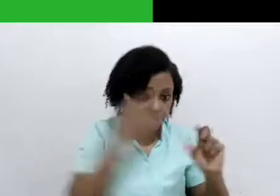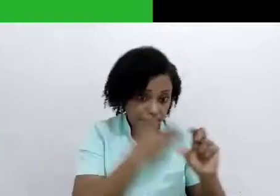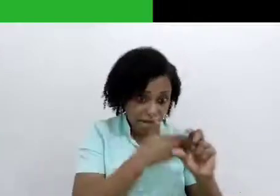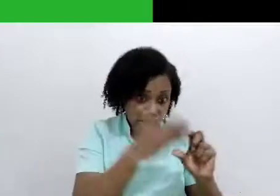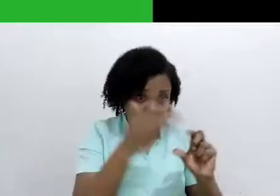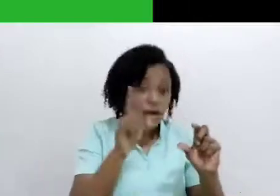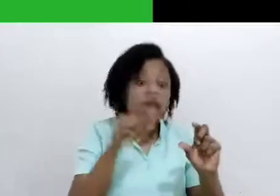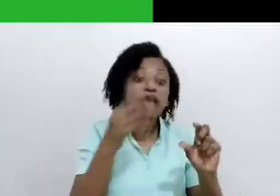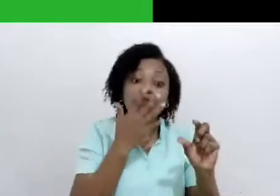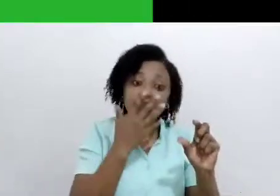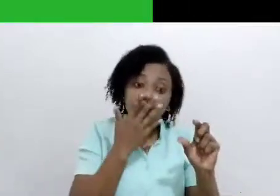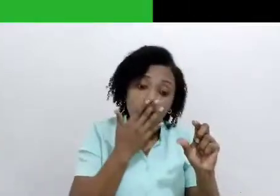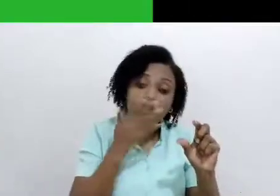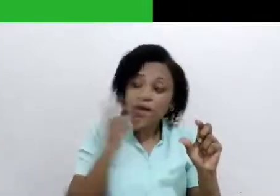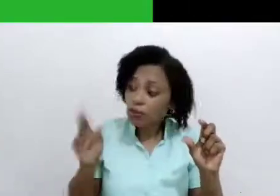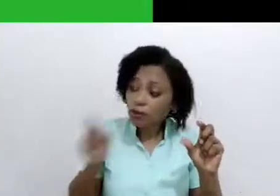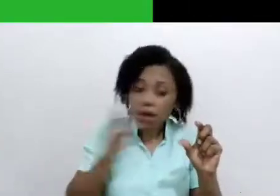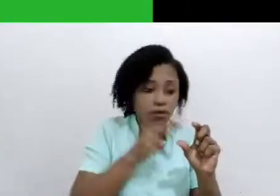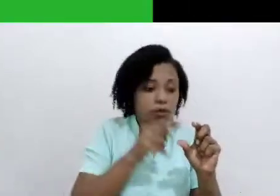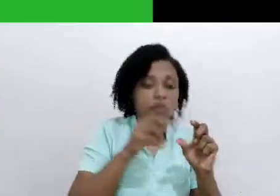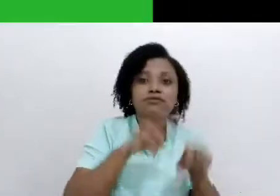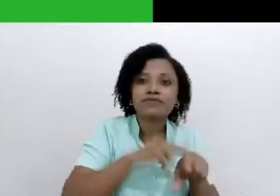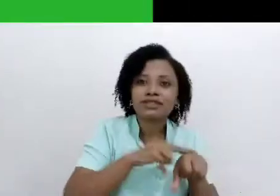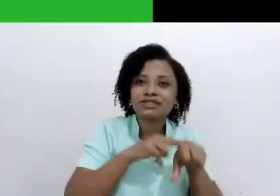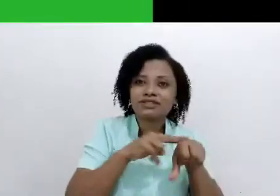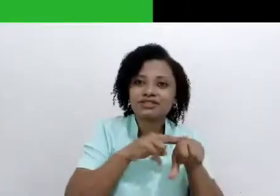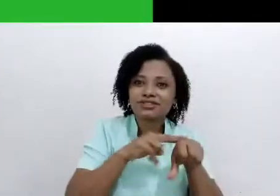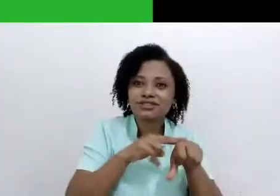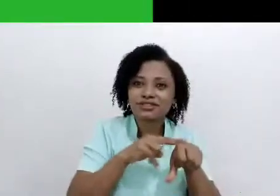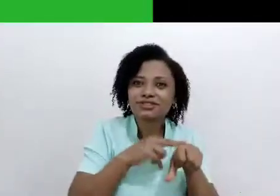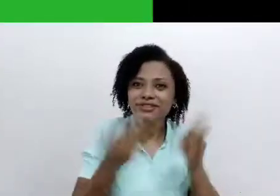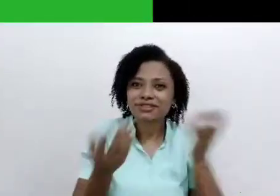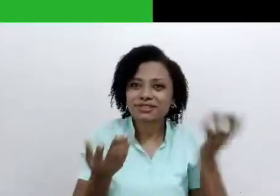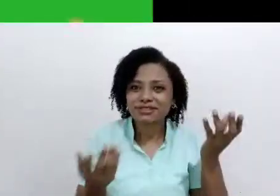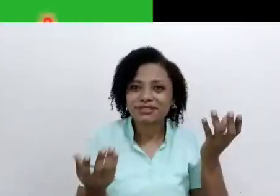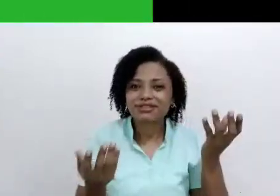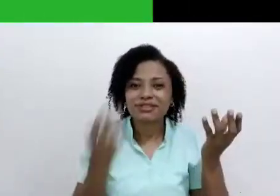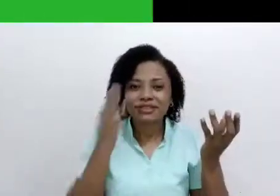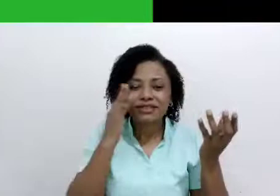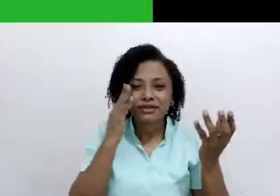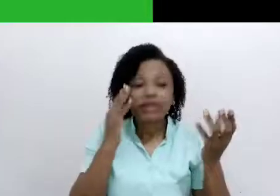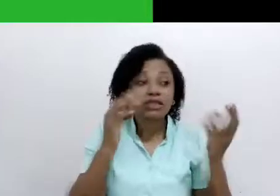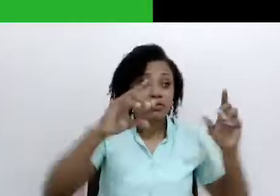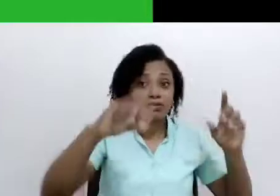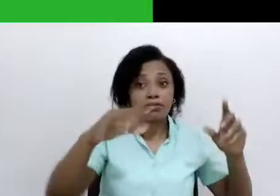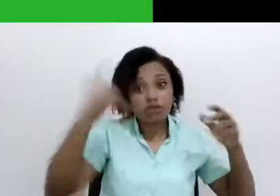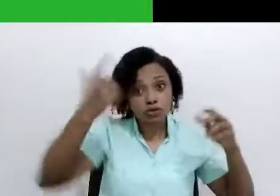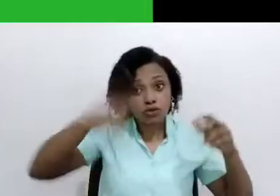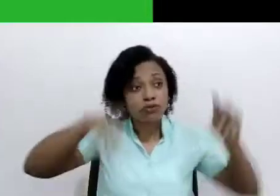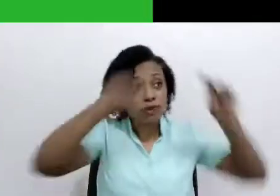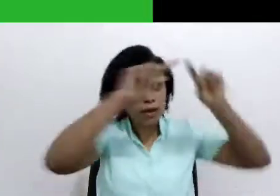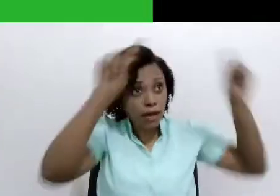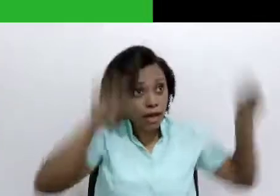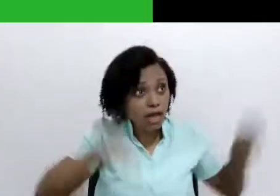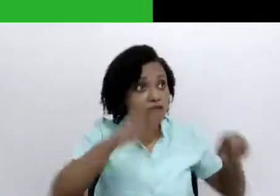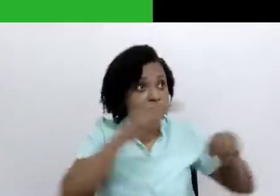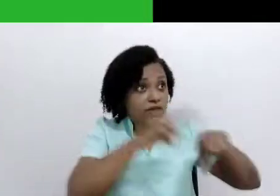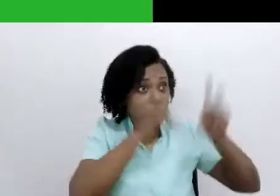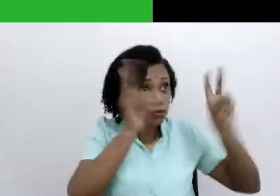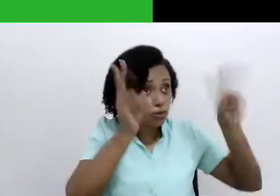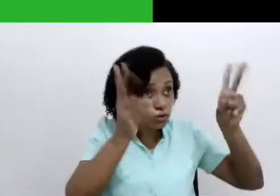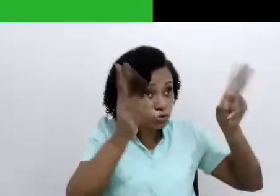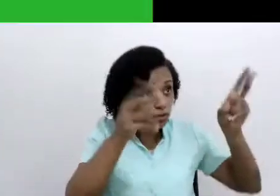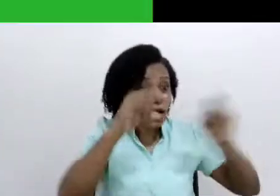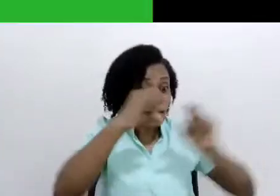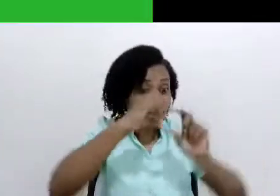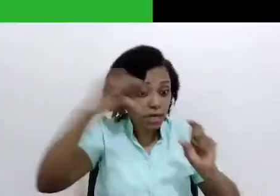o que é verde continua da mesma cor da luz. Se a luz é verde, o que for verde continua verde. O que for